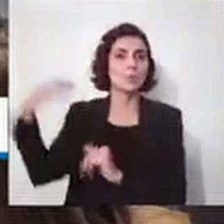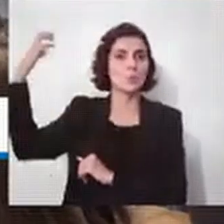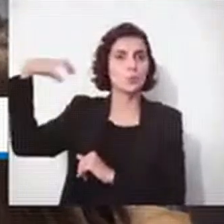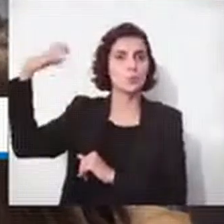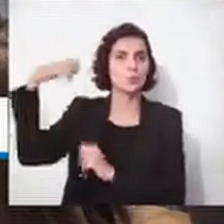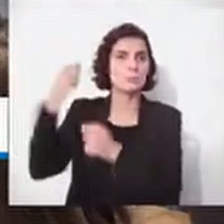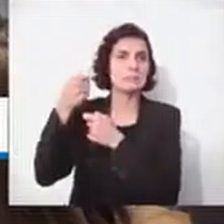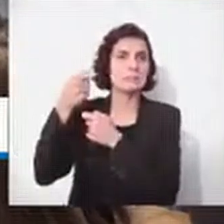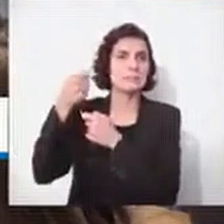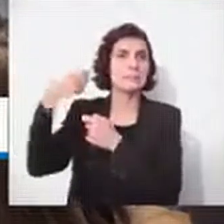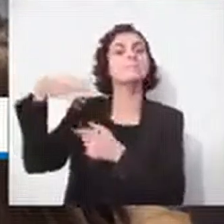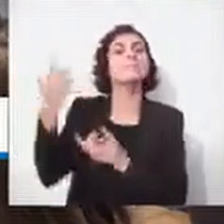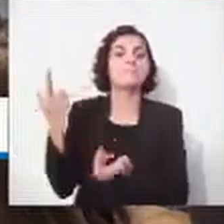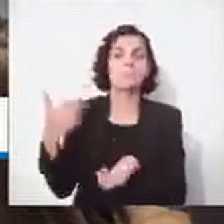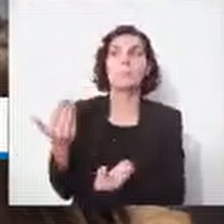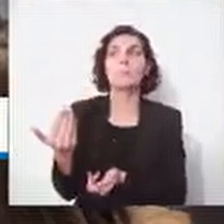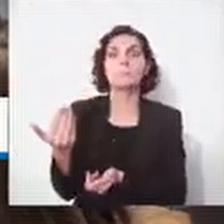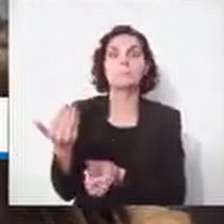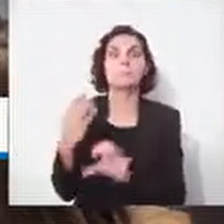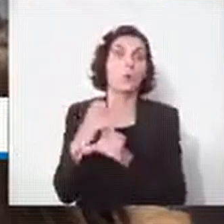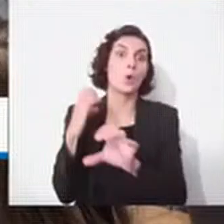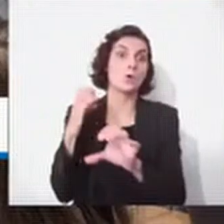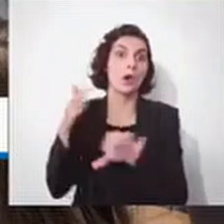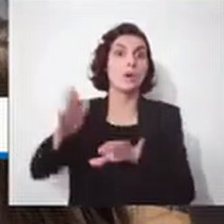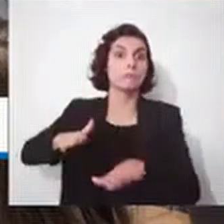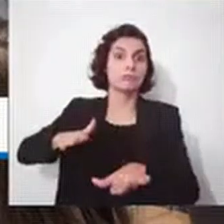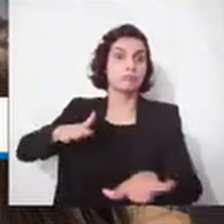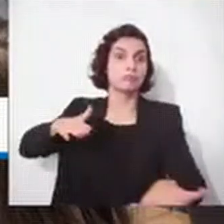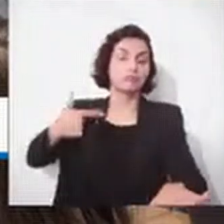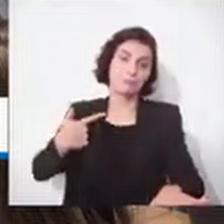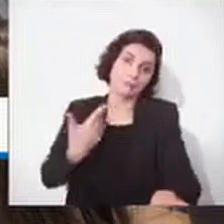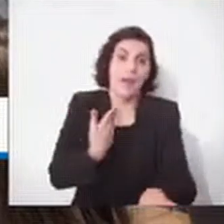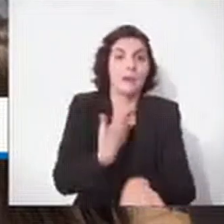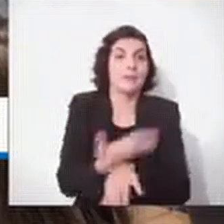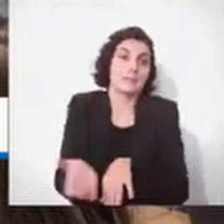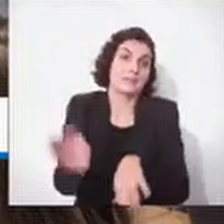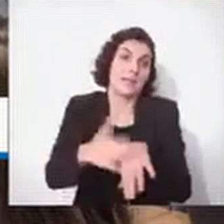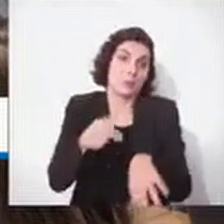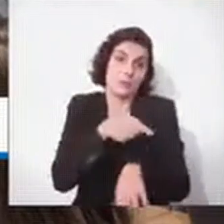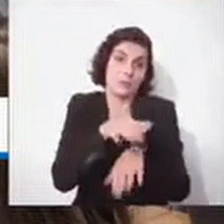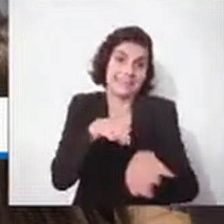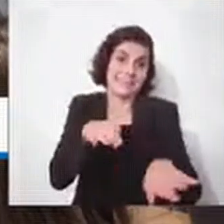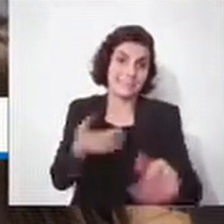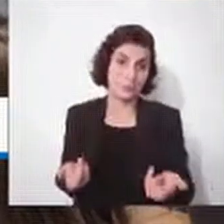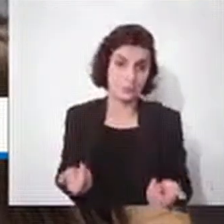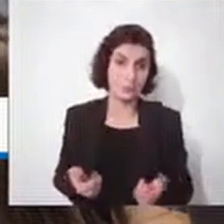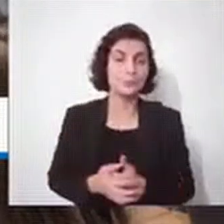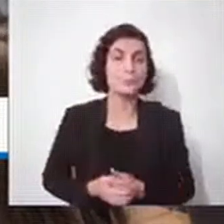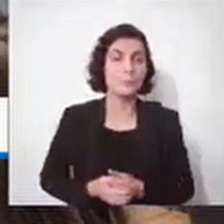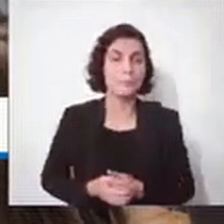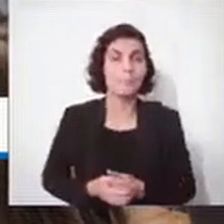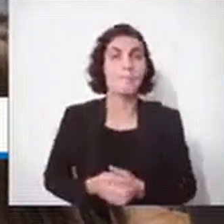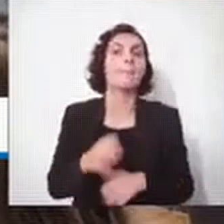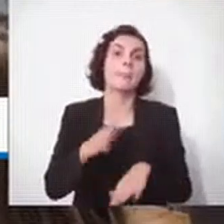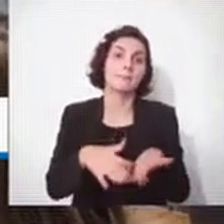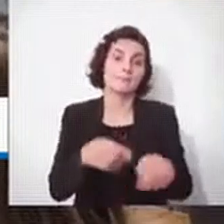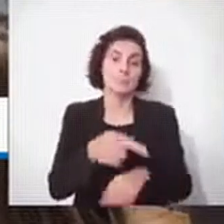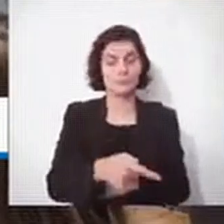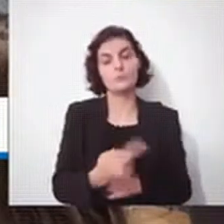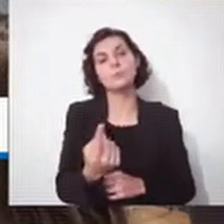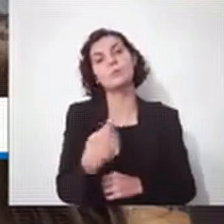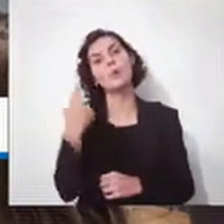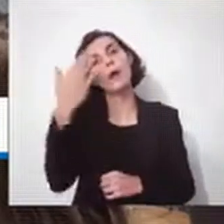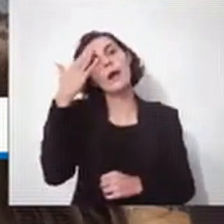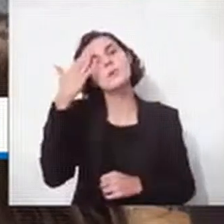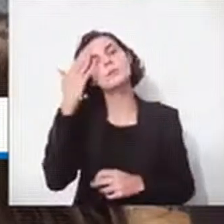autocarro que também, devido ao trânsito, está atrasado. Por isso, entendemos que necessário será